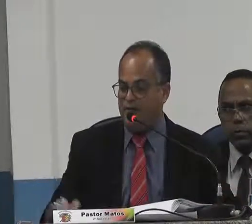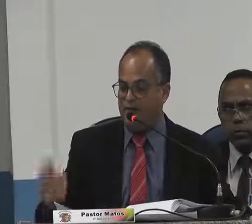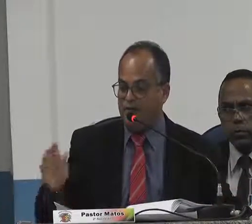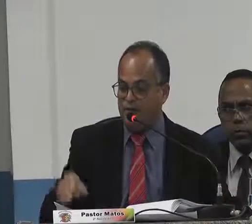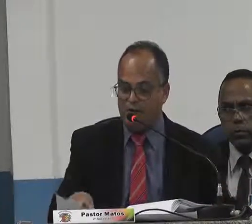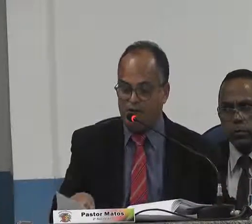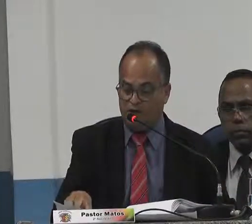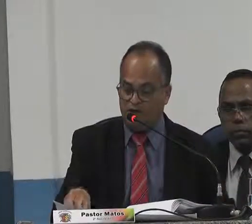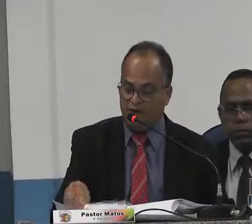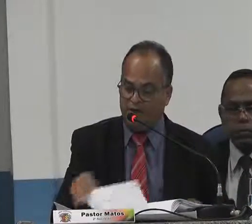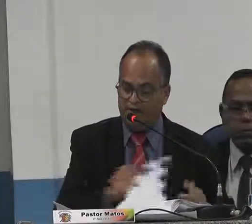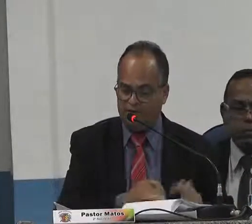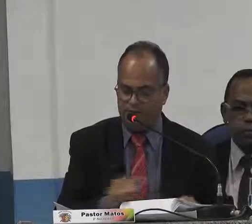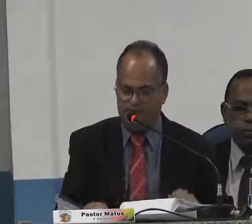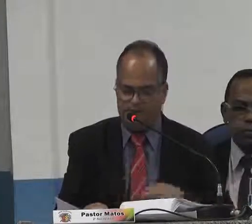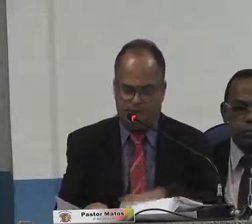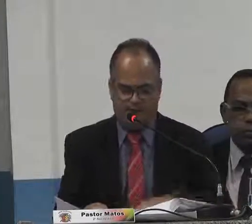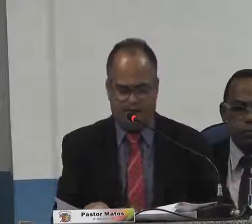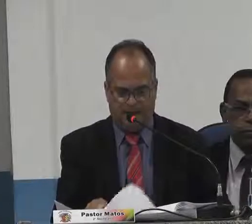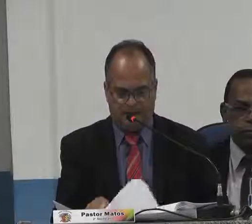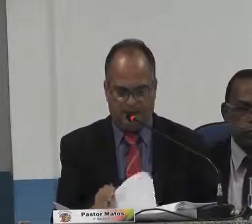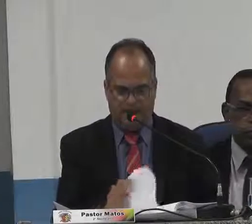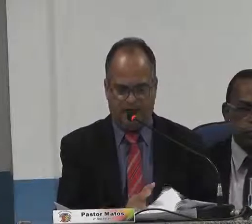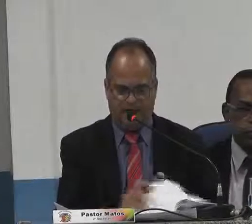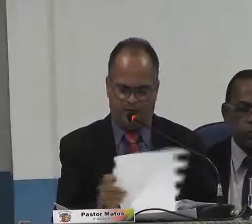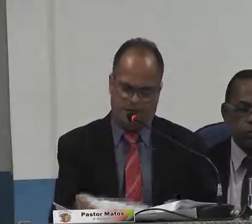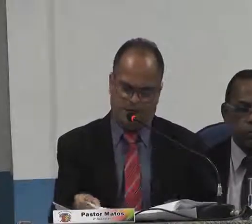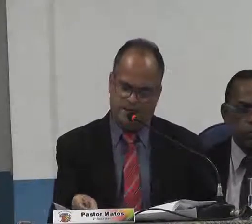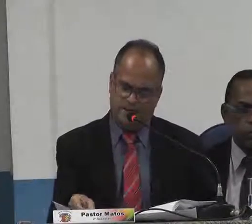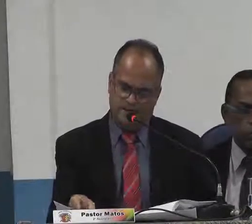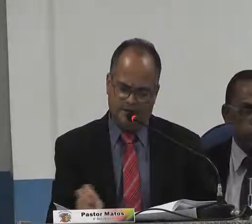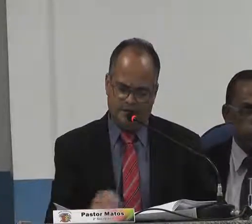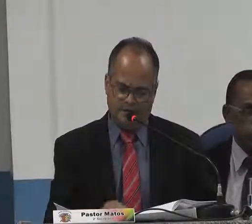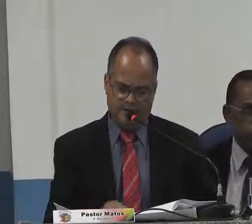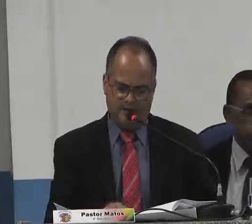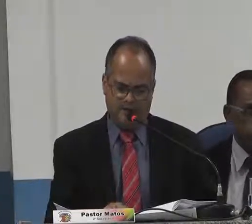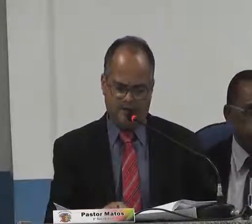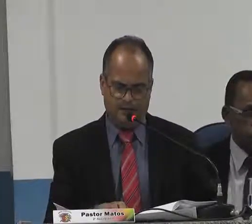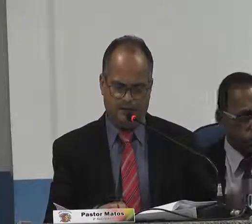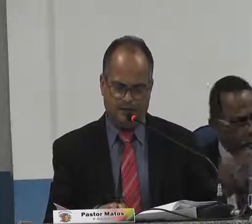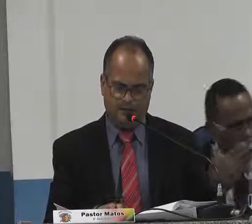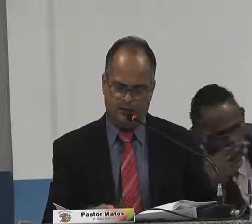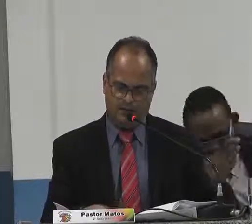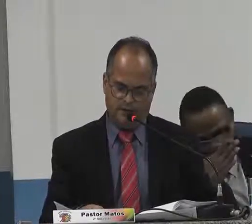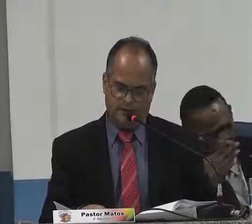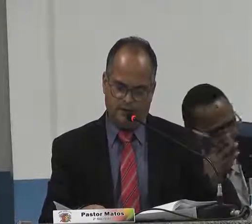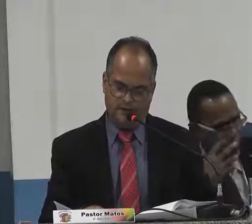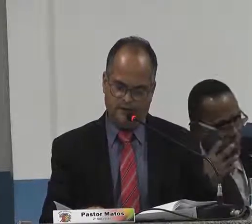aí. E o artigo 50, vereador Macris, como foi que a gente colocou aí?